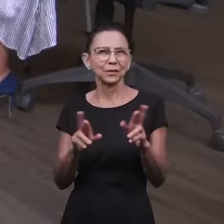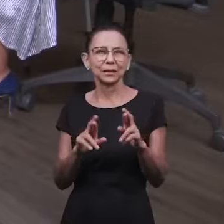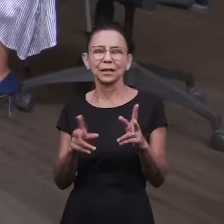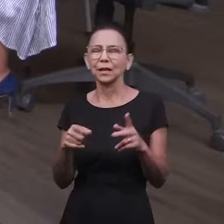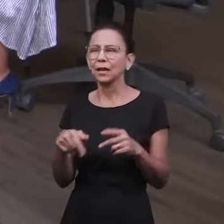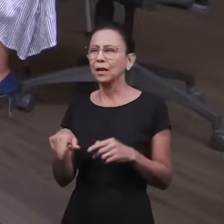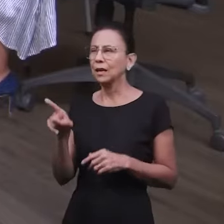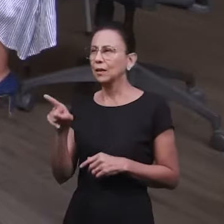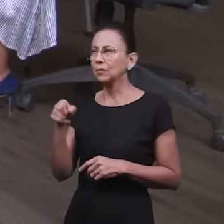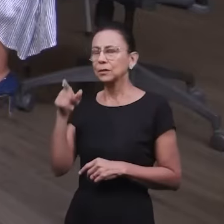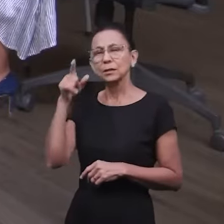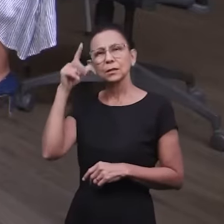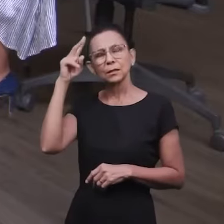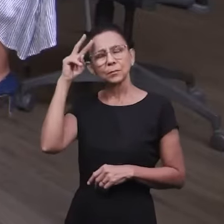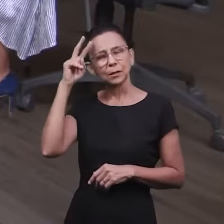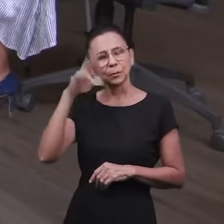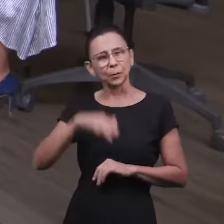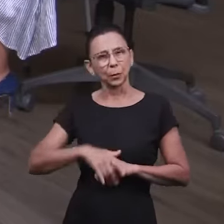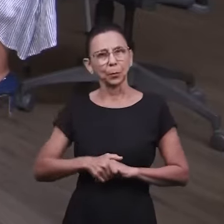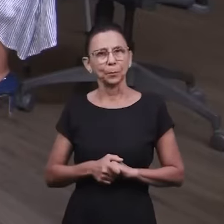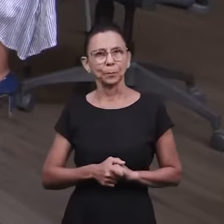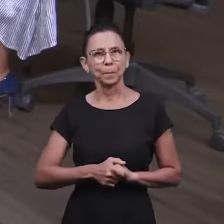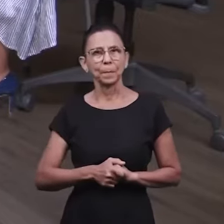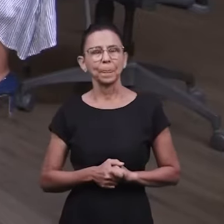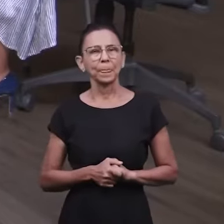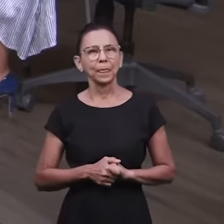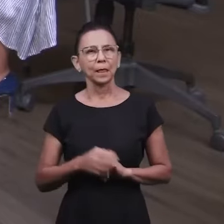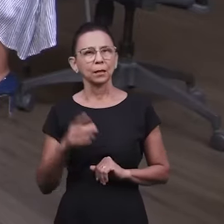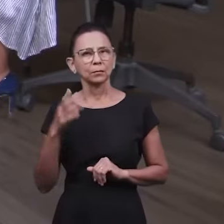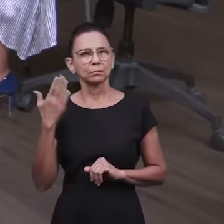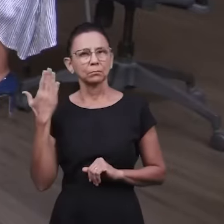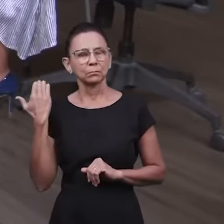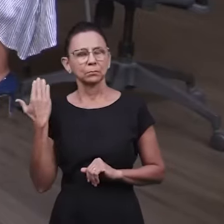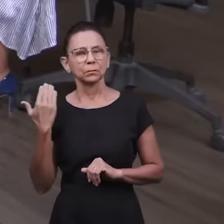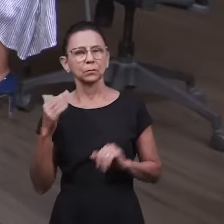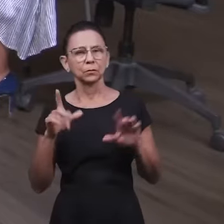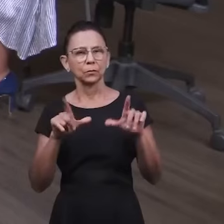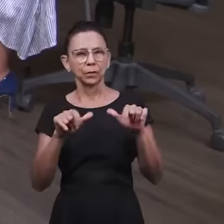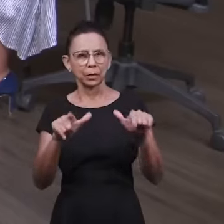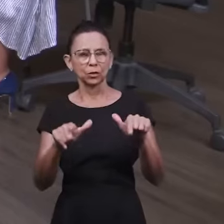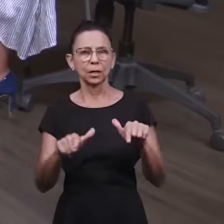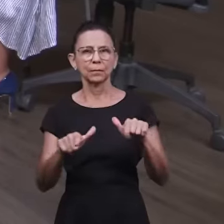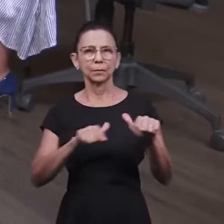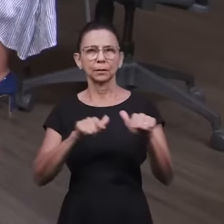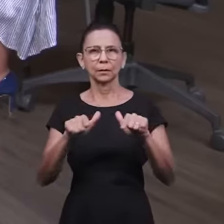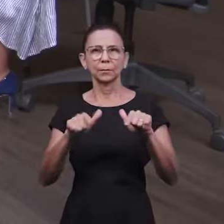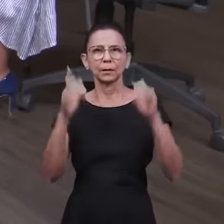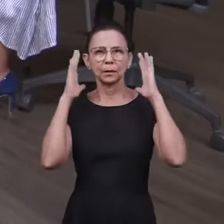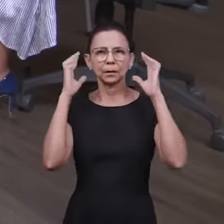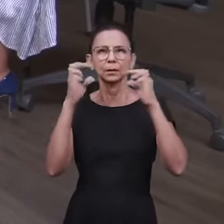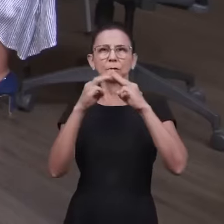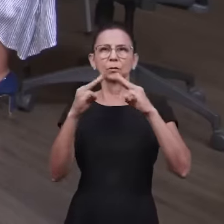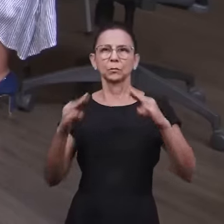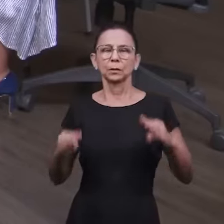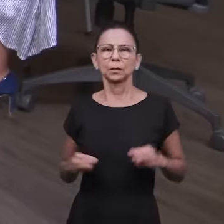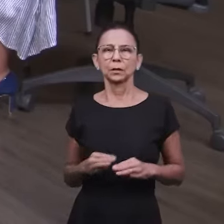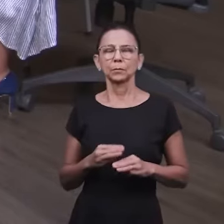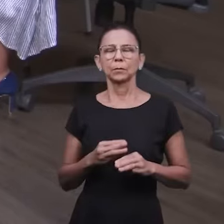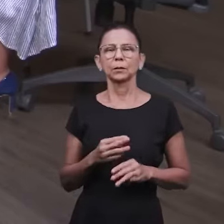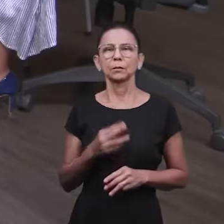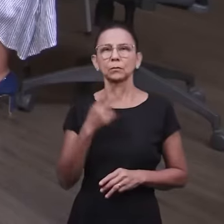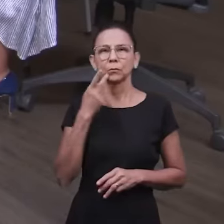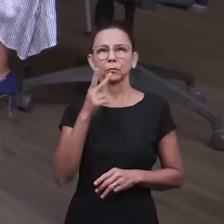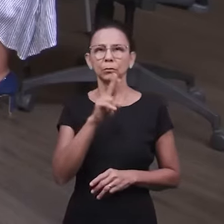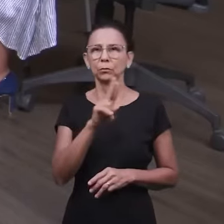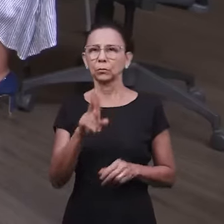Você me lembrou de uma coisa. Numa das viagens da Rádio Manaim, eu vou me reservar e não falar qual a